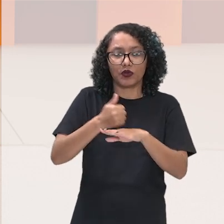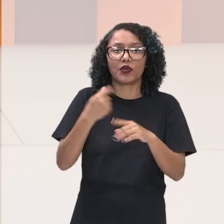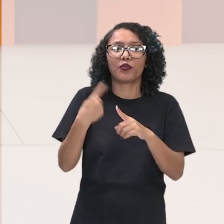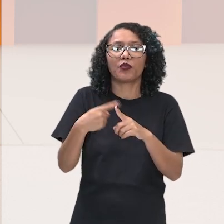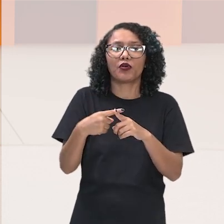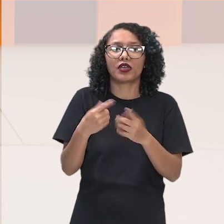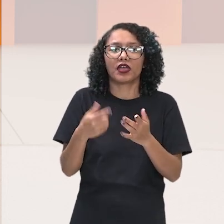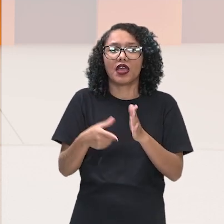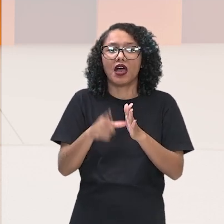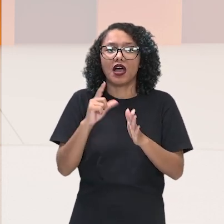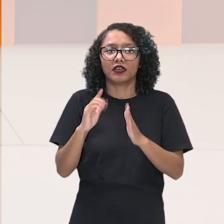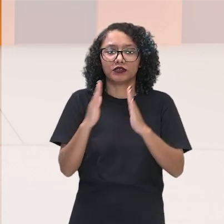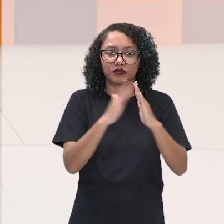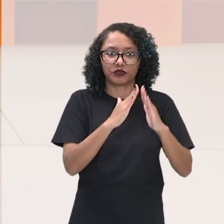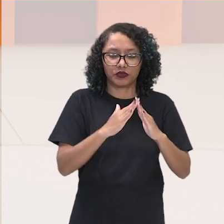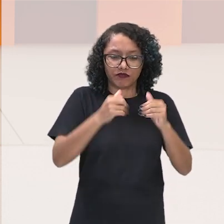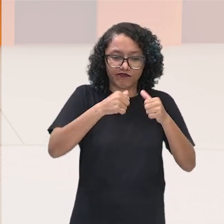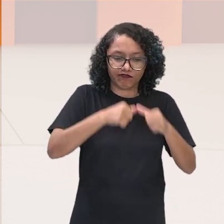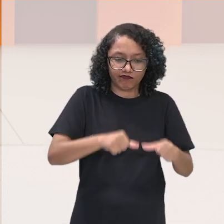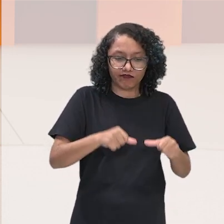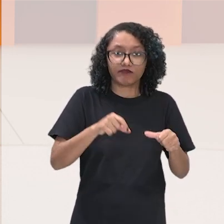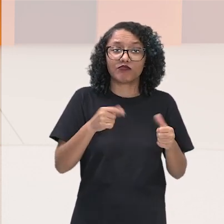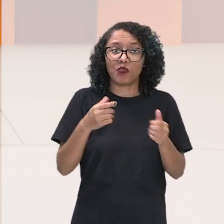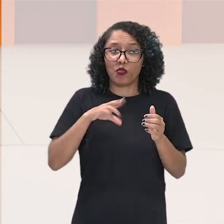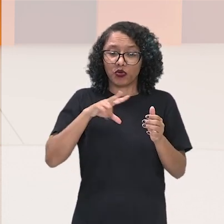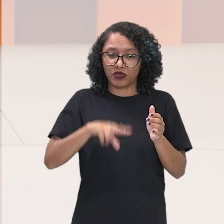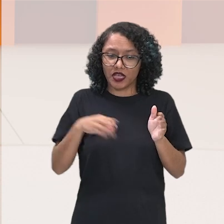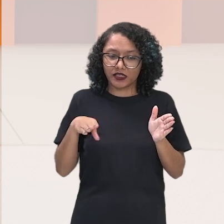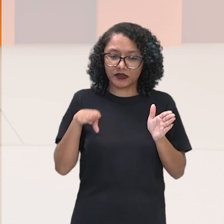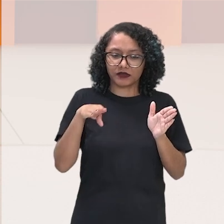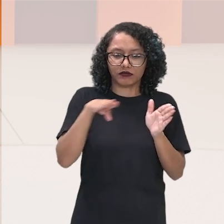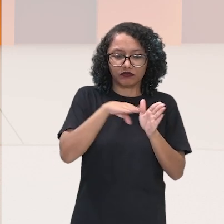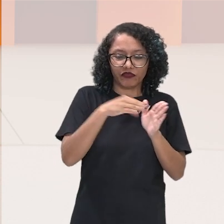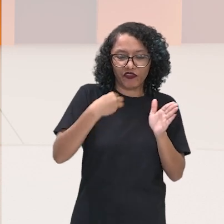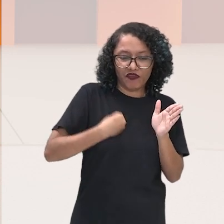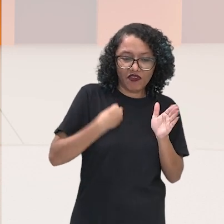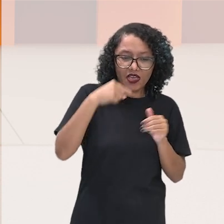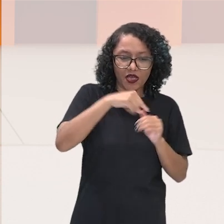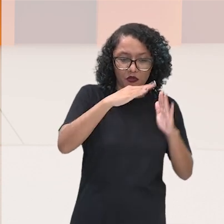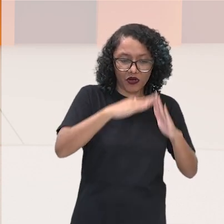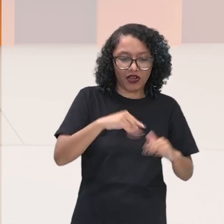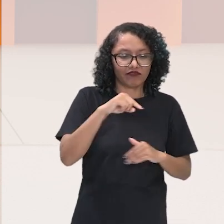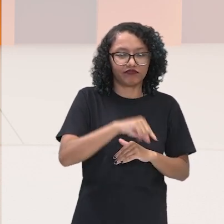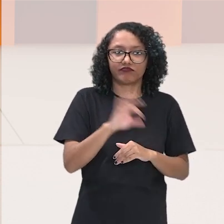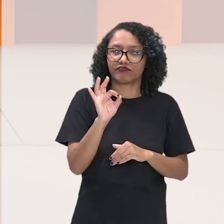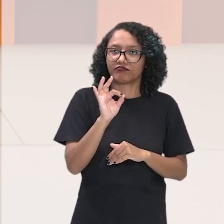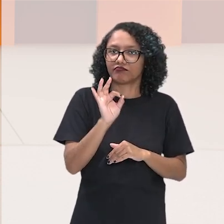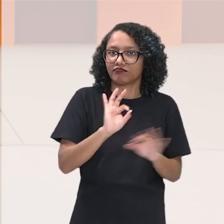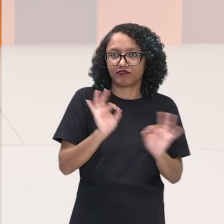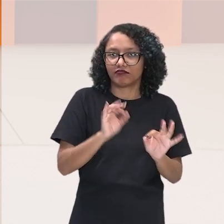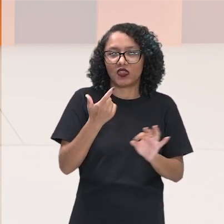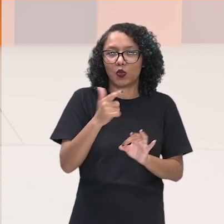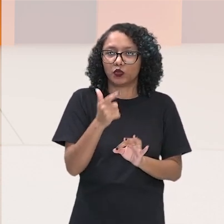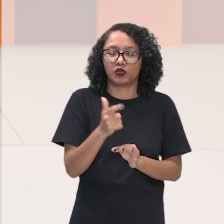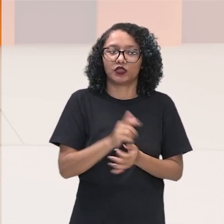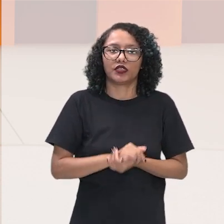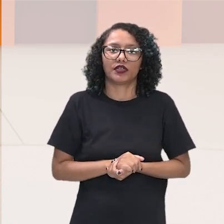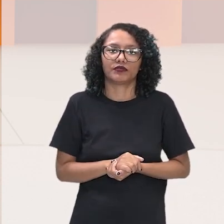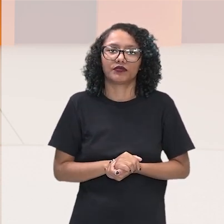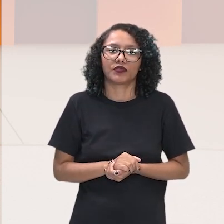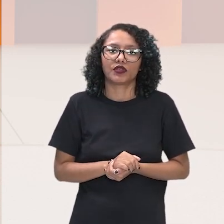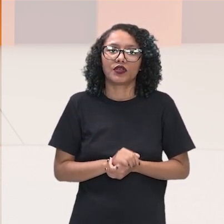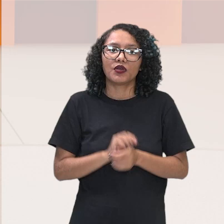havia moradia fixa de portugueses no território. Então, o que houve nesse momento? A construção